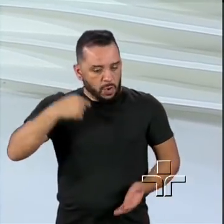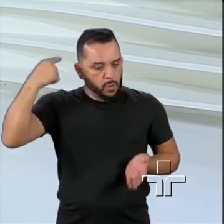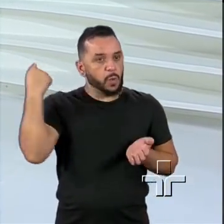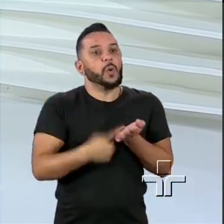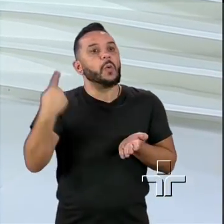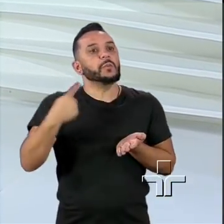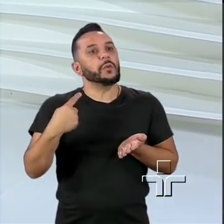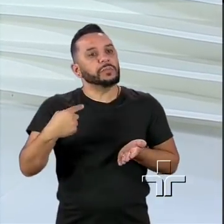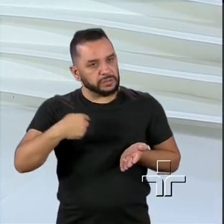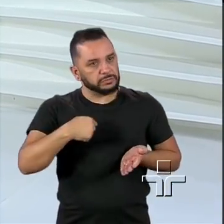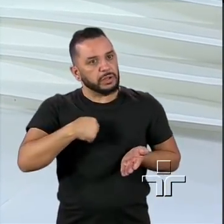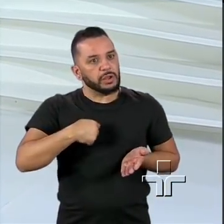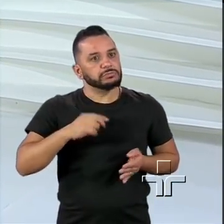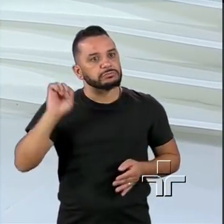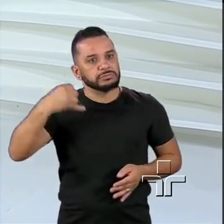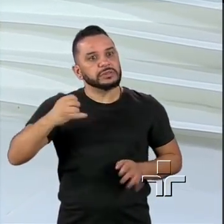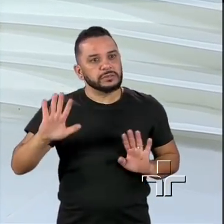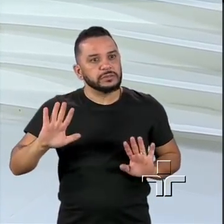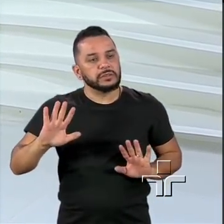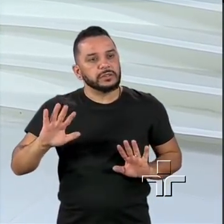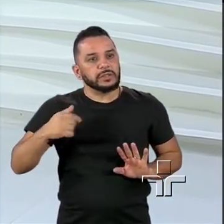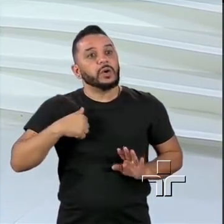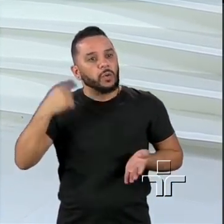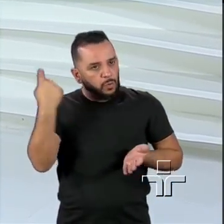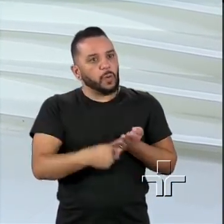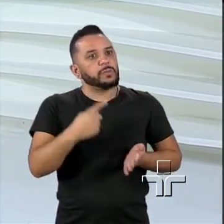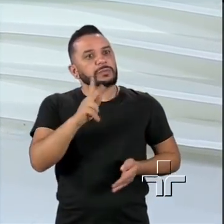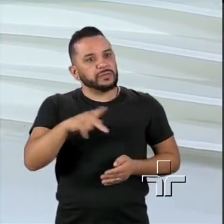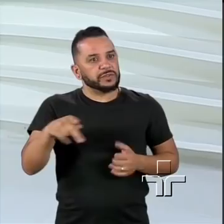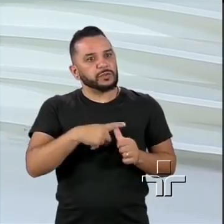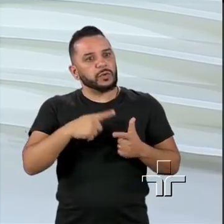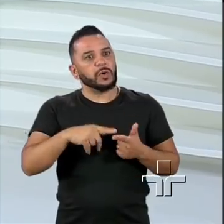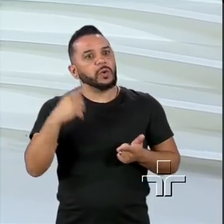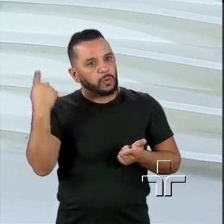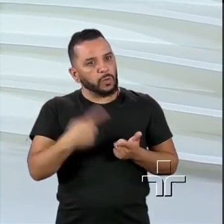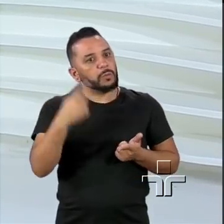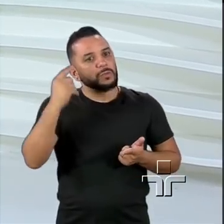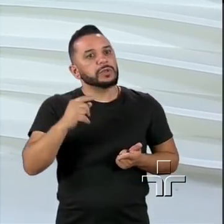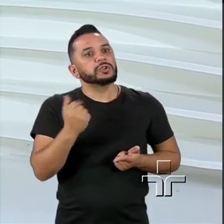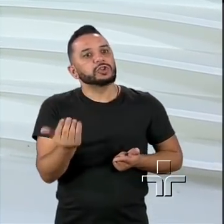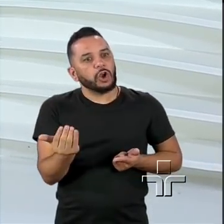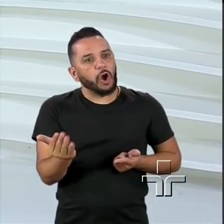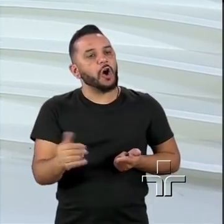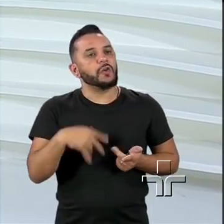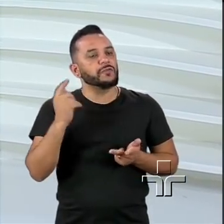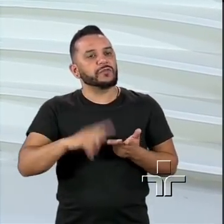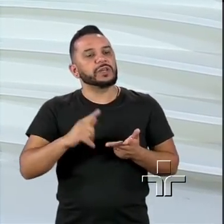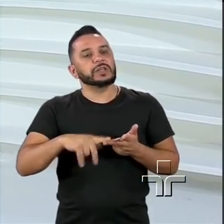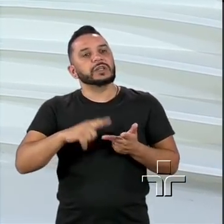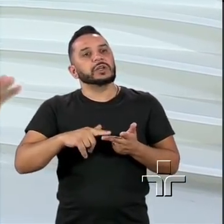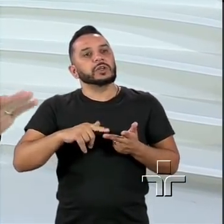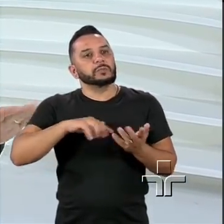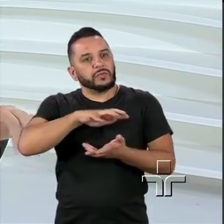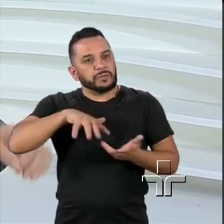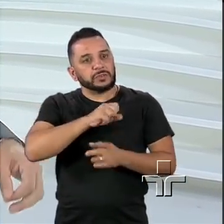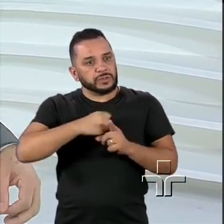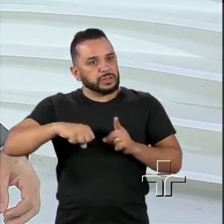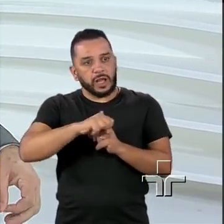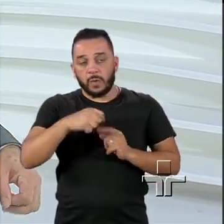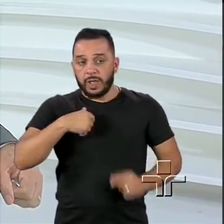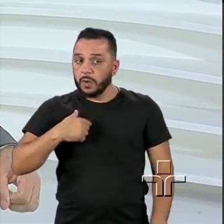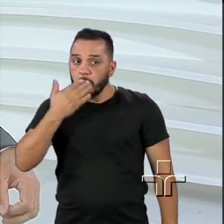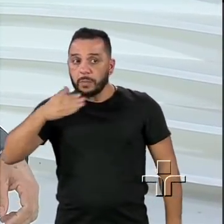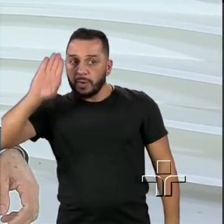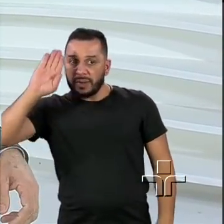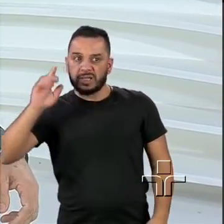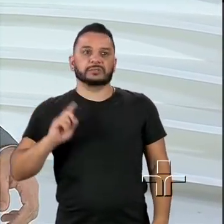compromisso que eu estou fazendo. Compromisso com o professorado, compromisso com a juventude, compromisso com os movimentos sociais. Não há absolutamente nenhuma promessa. E